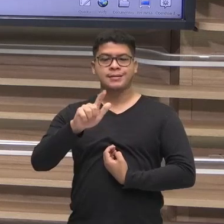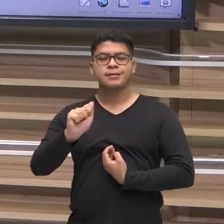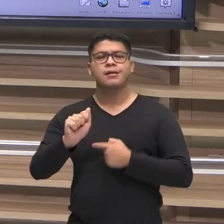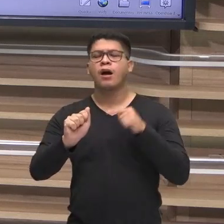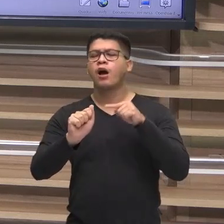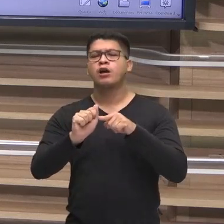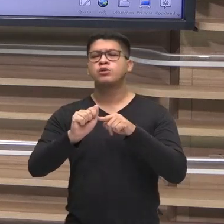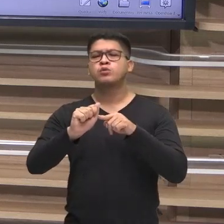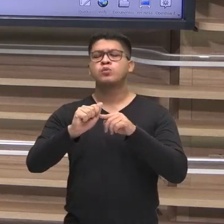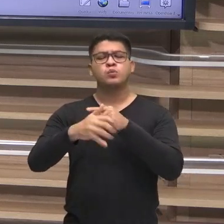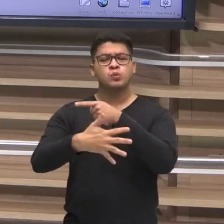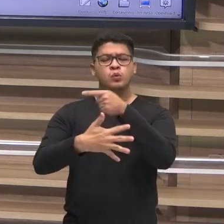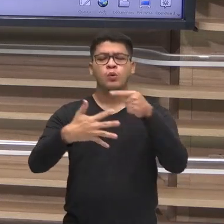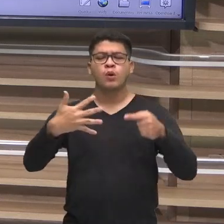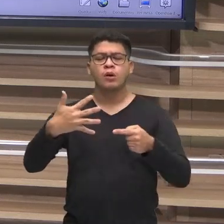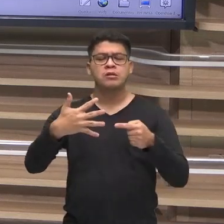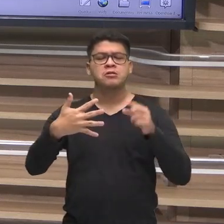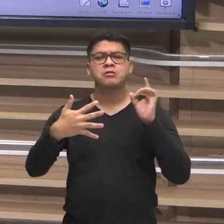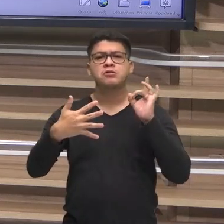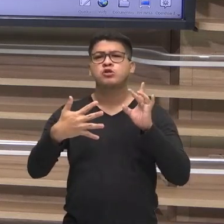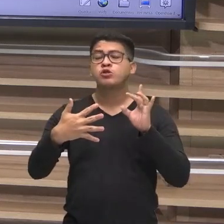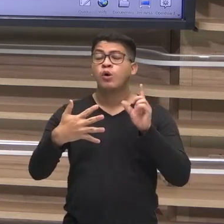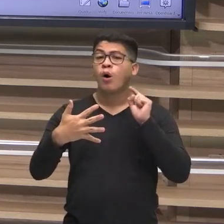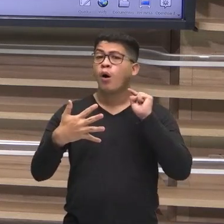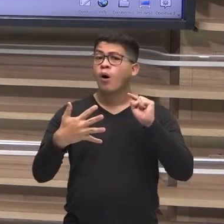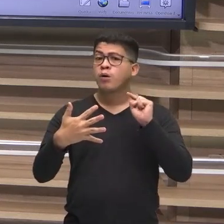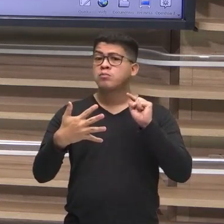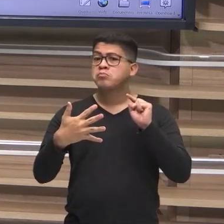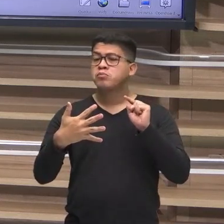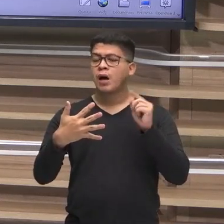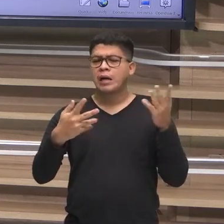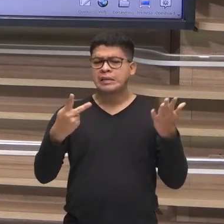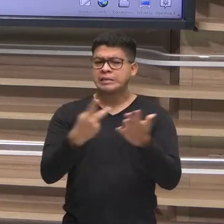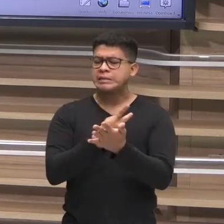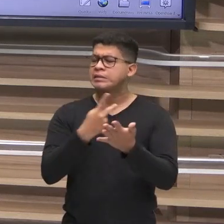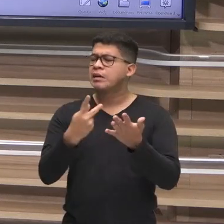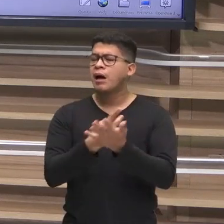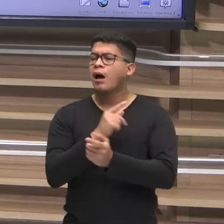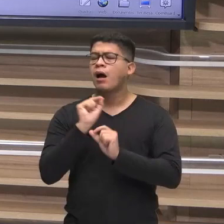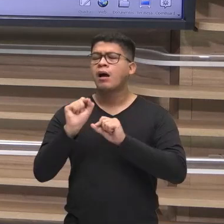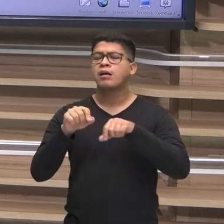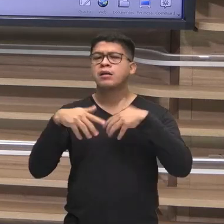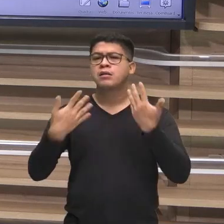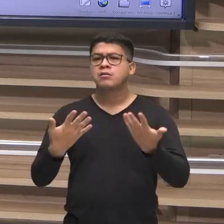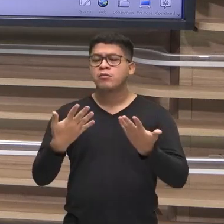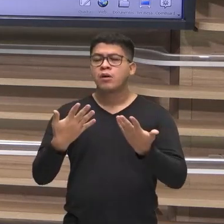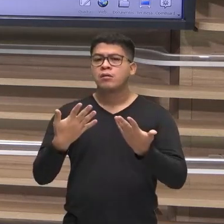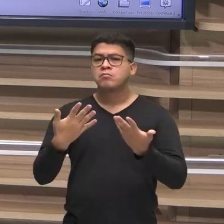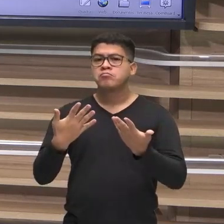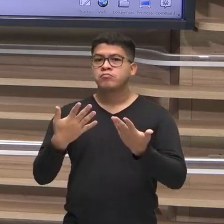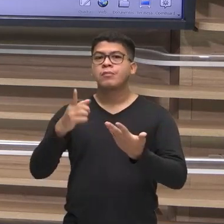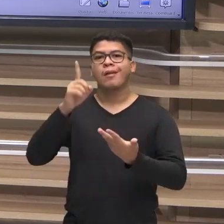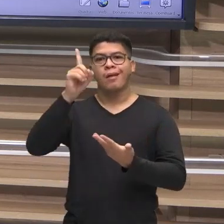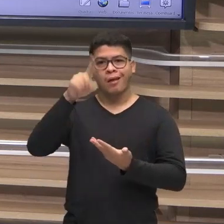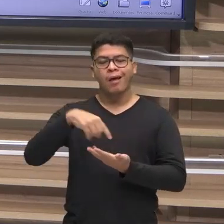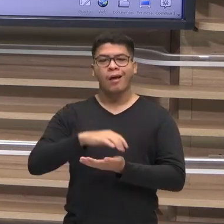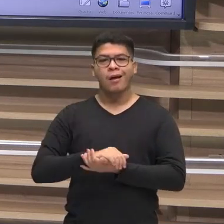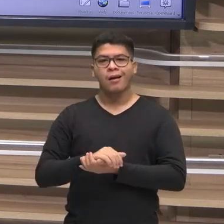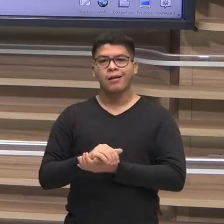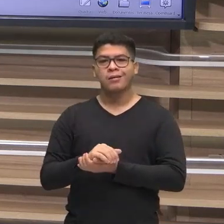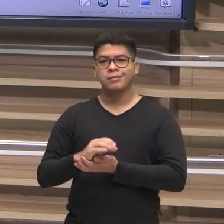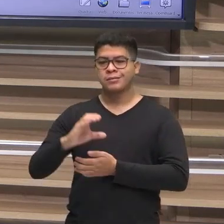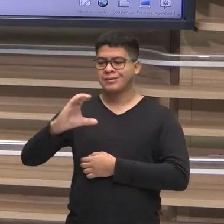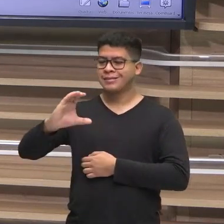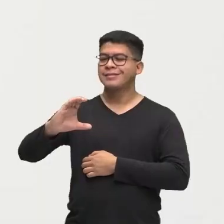encontramos aqui nas alternativas, percebo que a única que não cabe nesse contexto é exatamente a